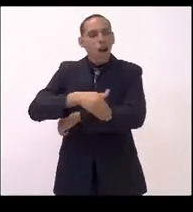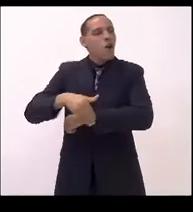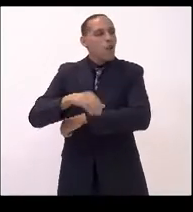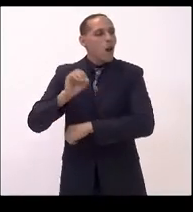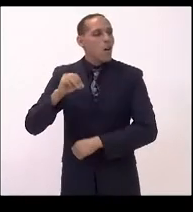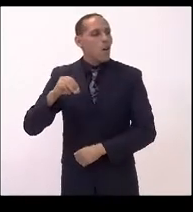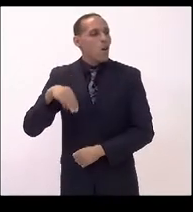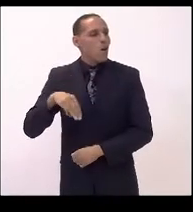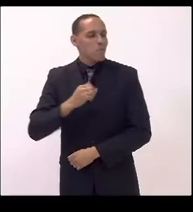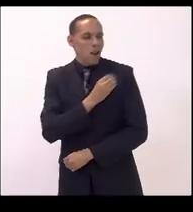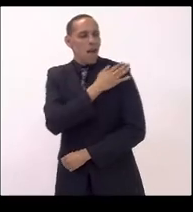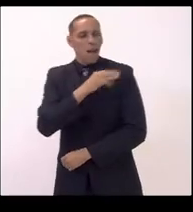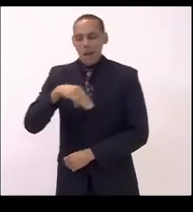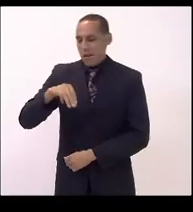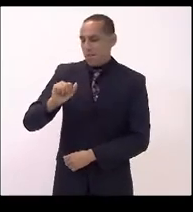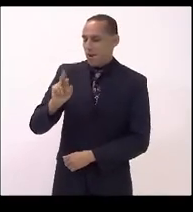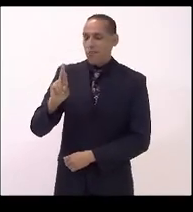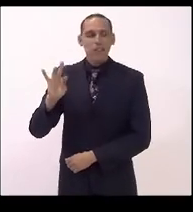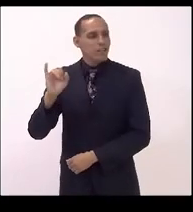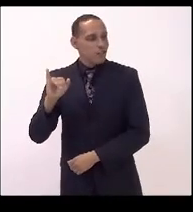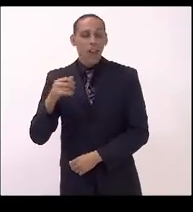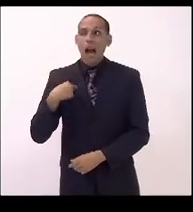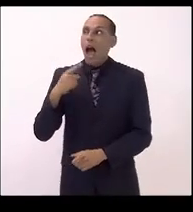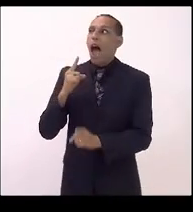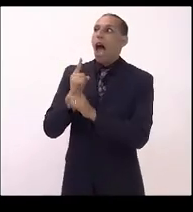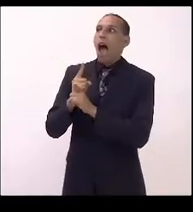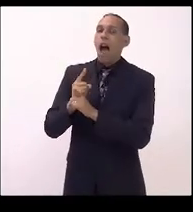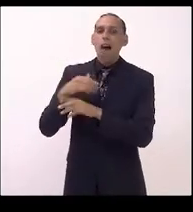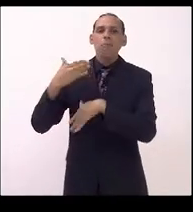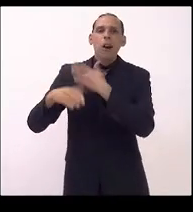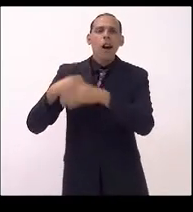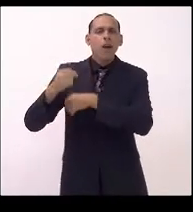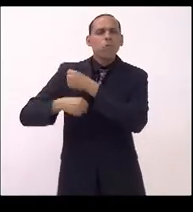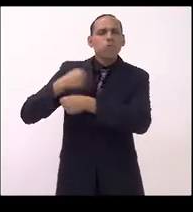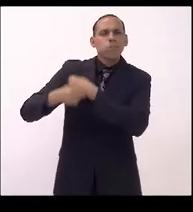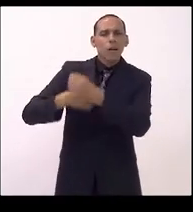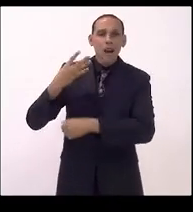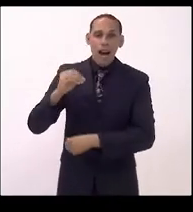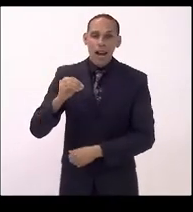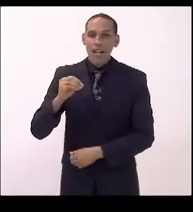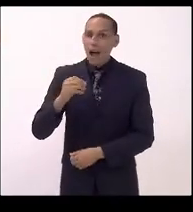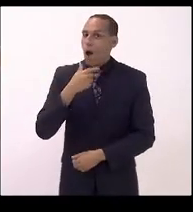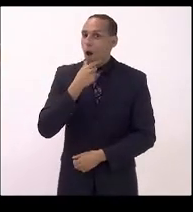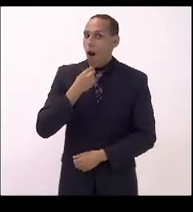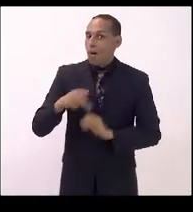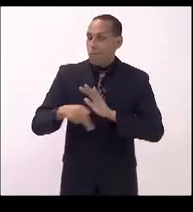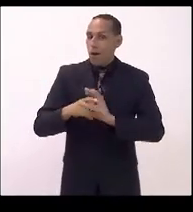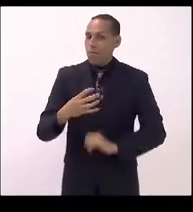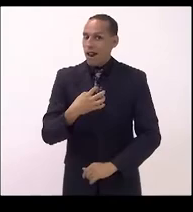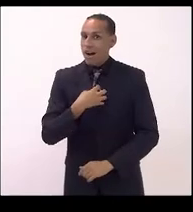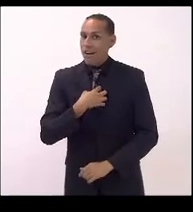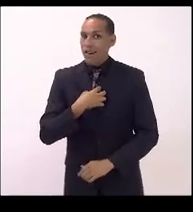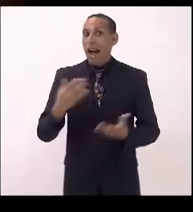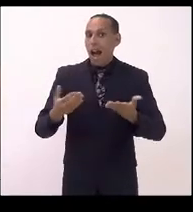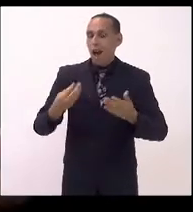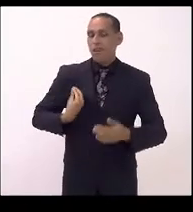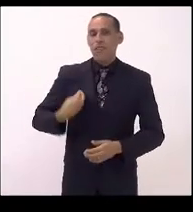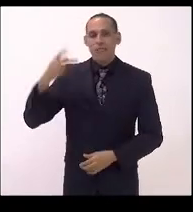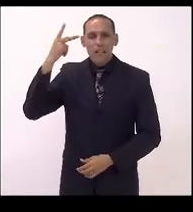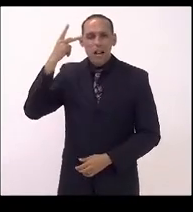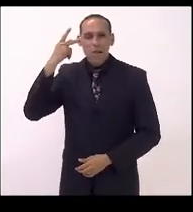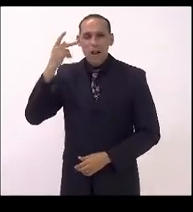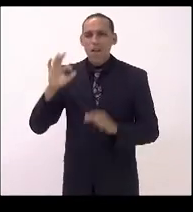descobrir depois, a partir desse lance, o meu pai depois de 40 anos, que é um baiano, que era mecânico, estava morando em São Paulo, e tem uma